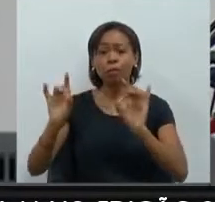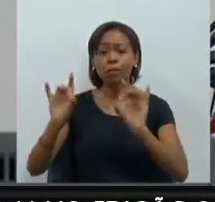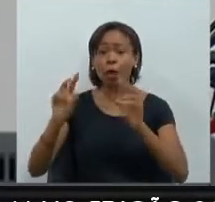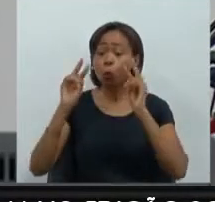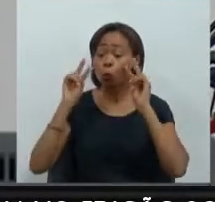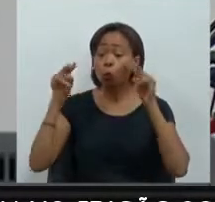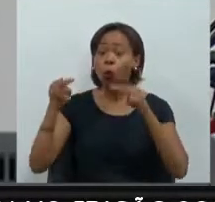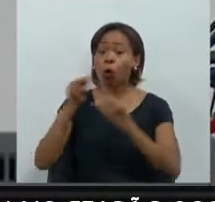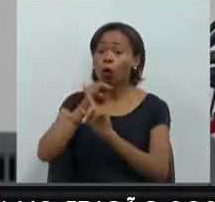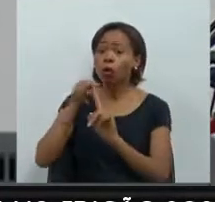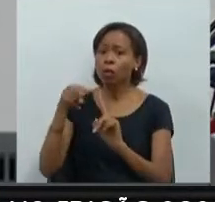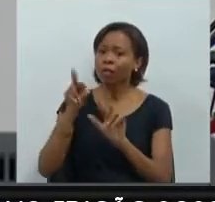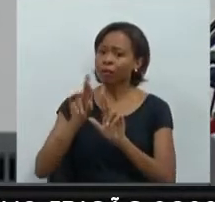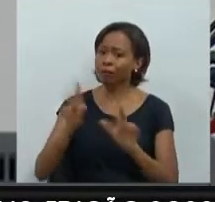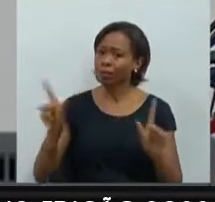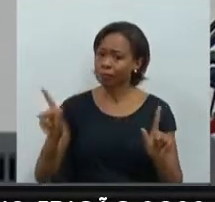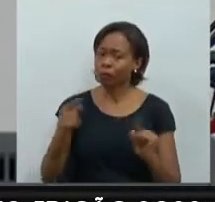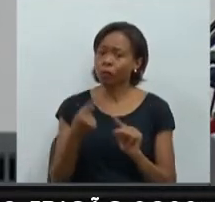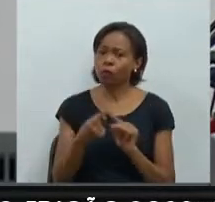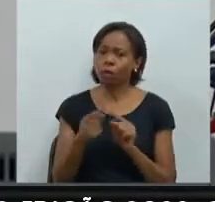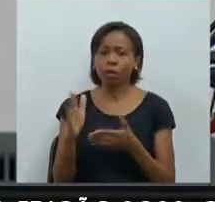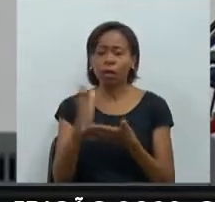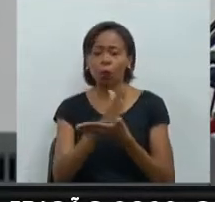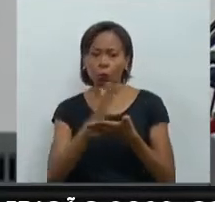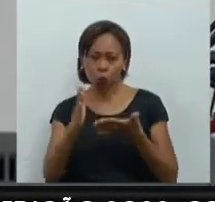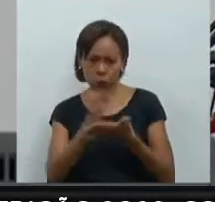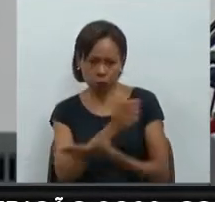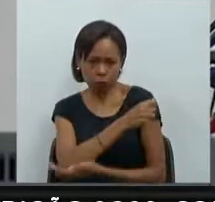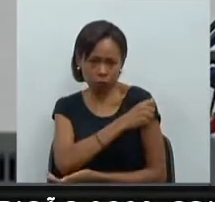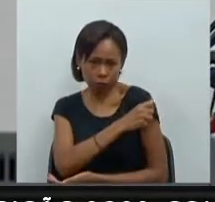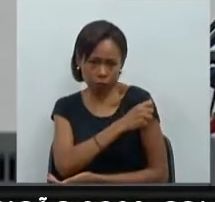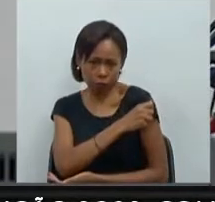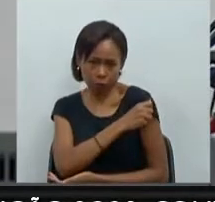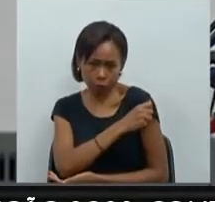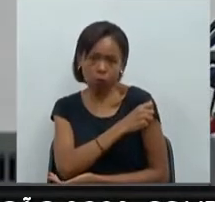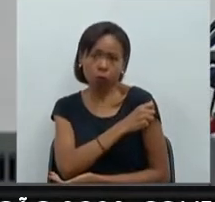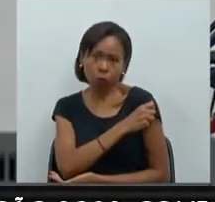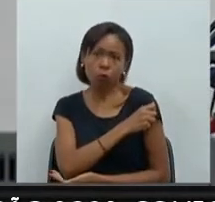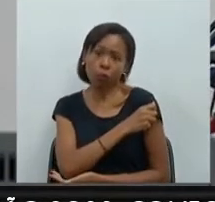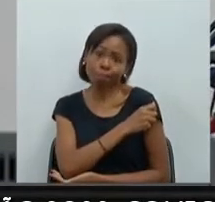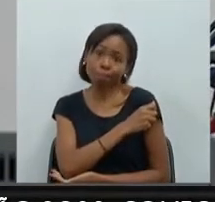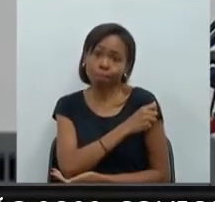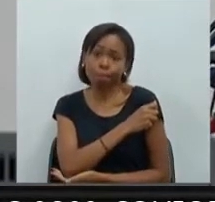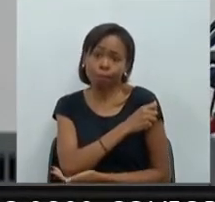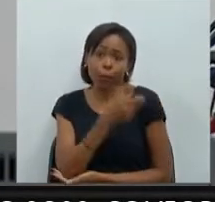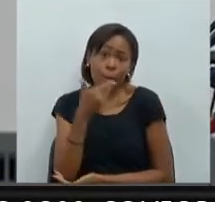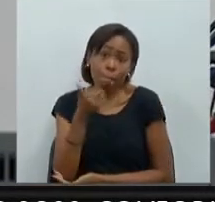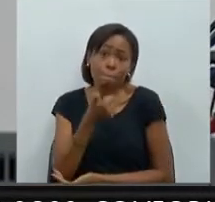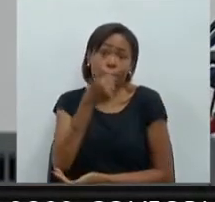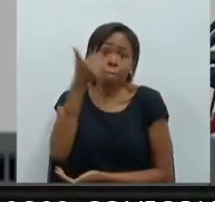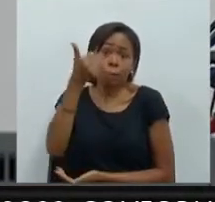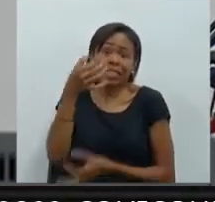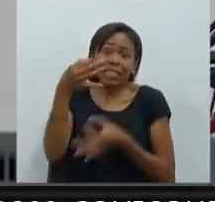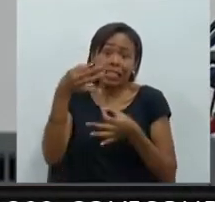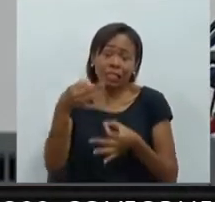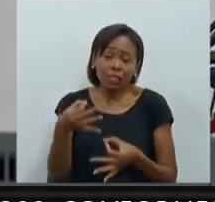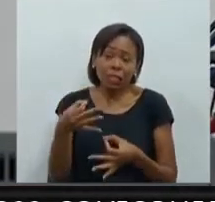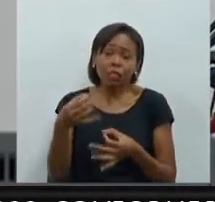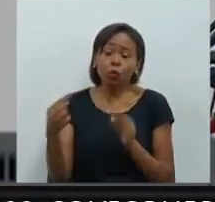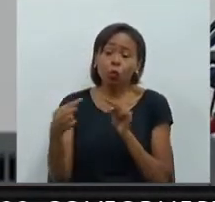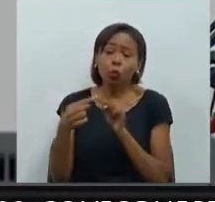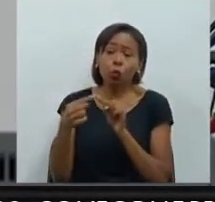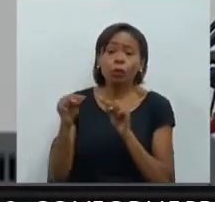Porque tem alguns alunos que eles dão muito mais certo em frequentar uma escola de